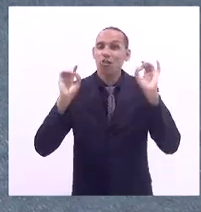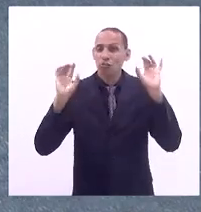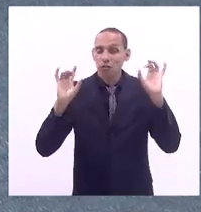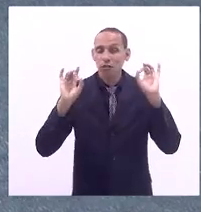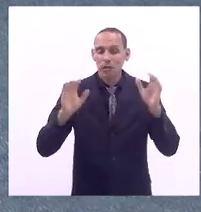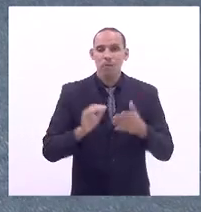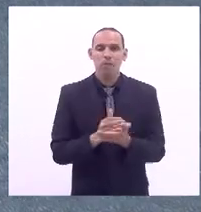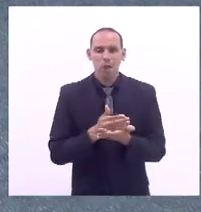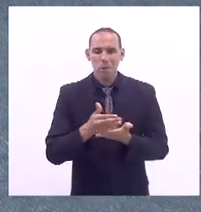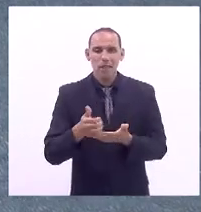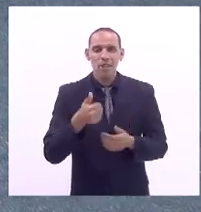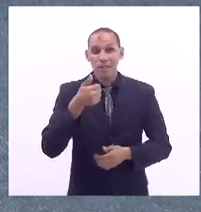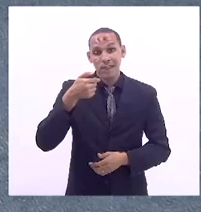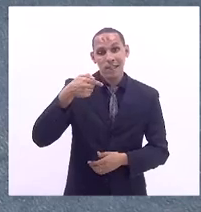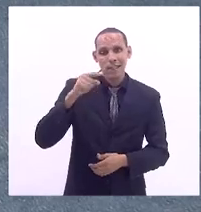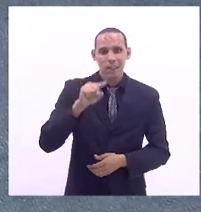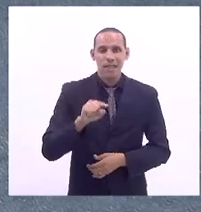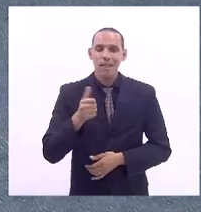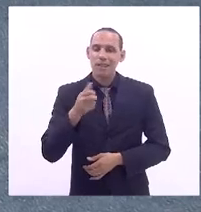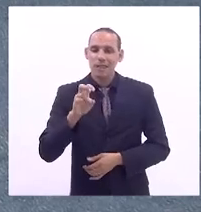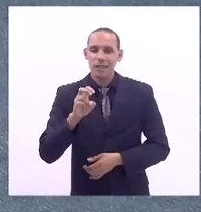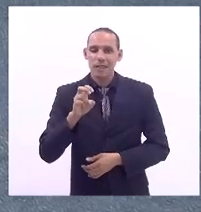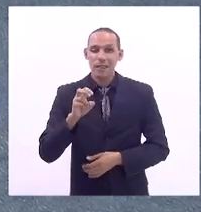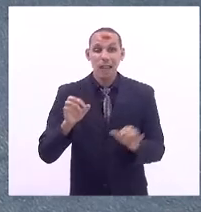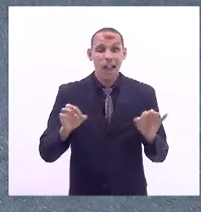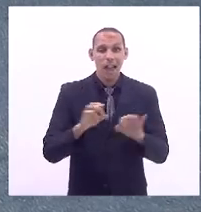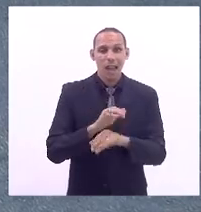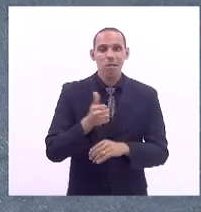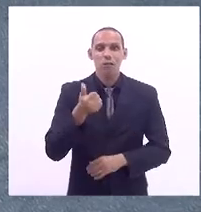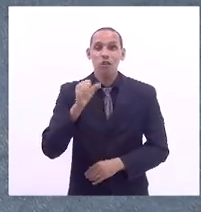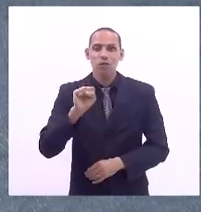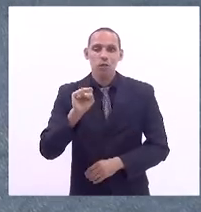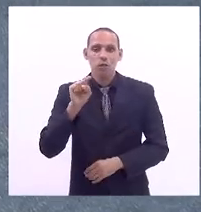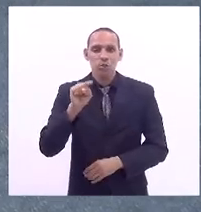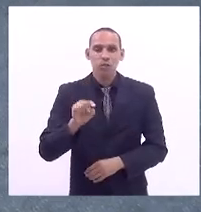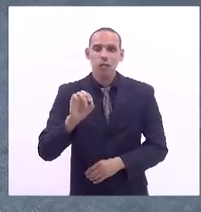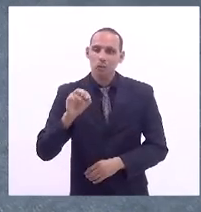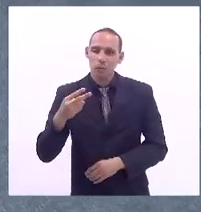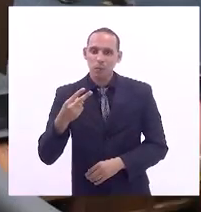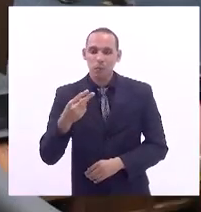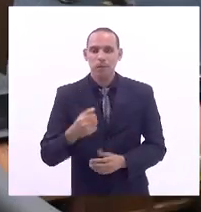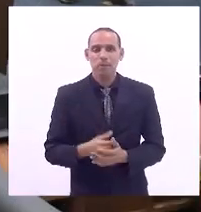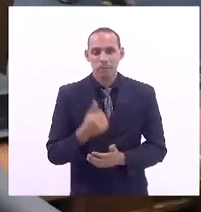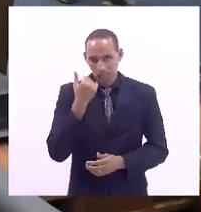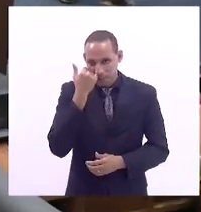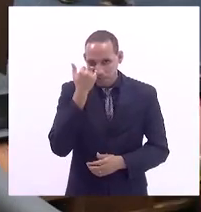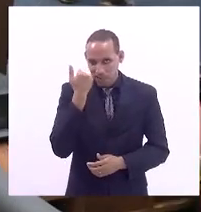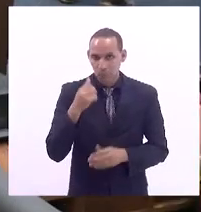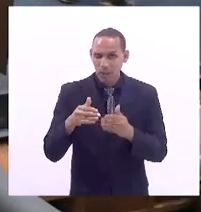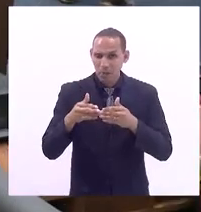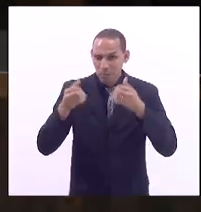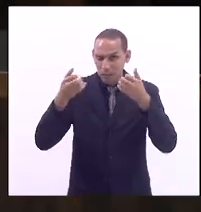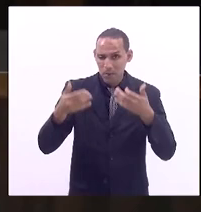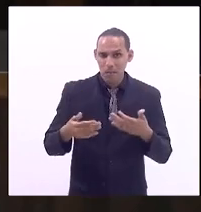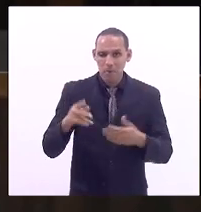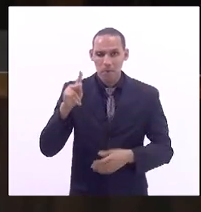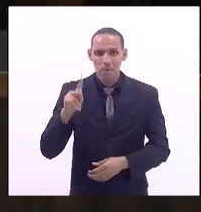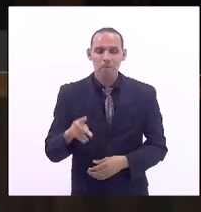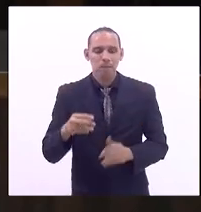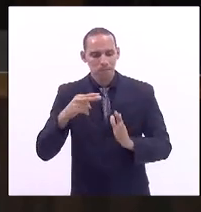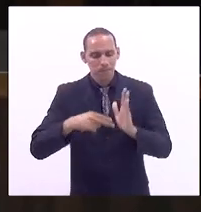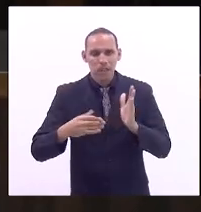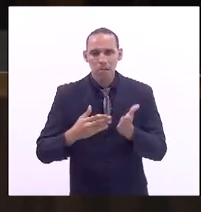que iniciada as 17:15 encerrou seus 18:02 lida e